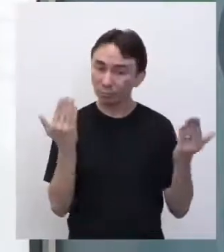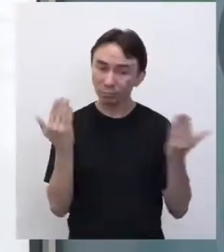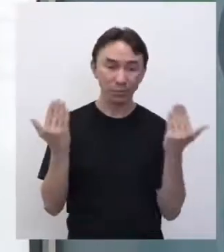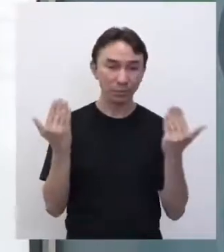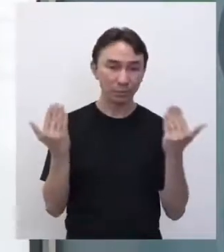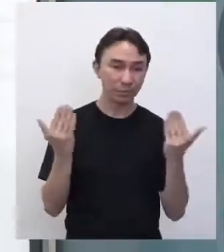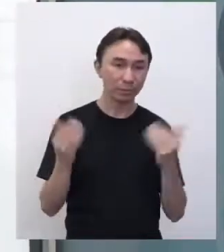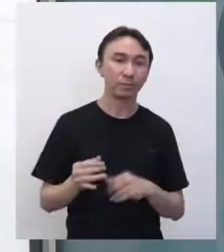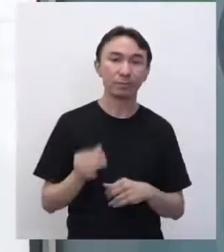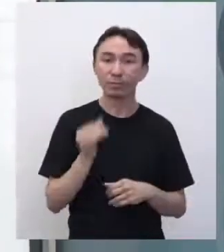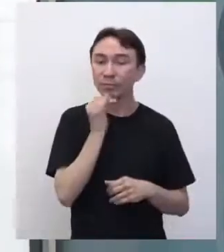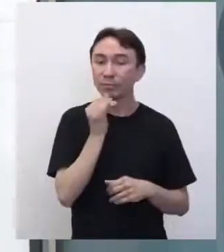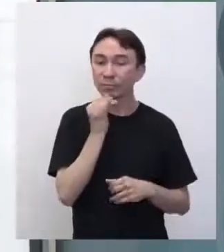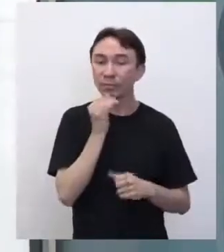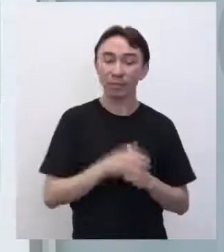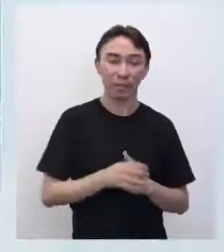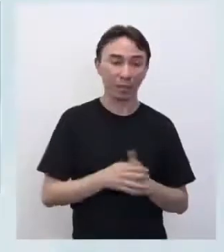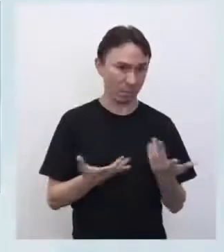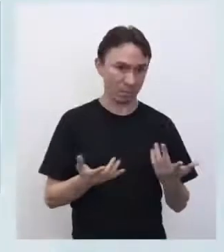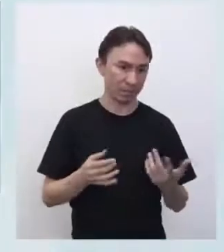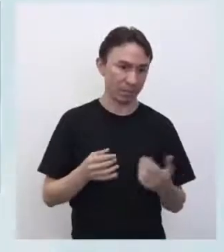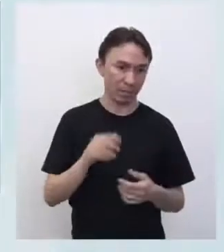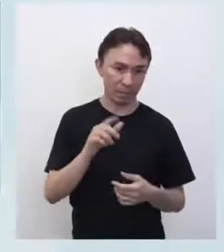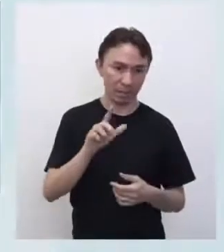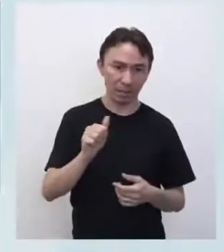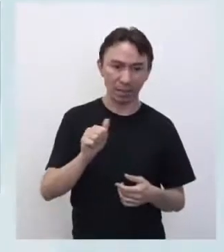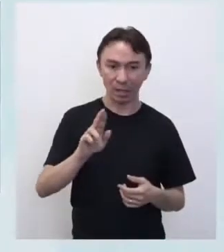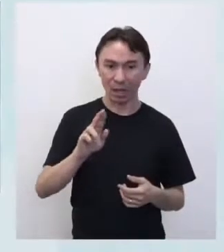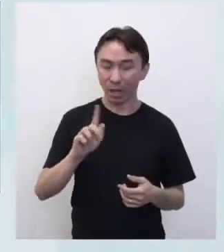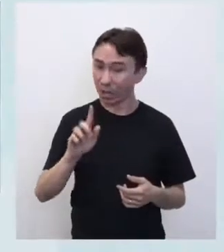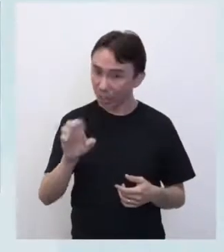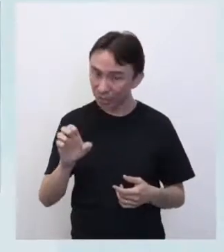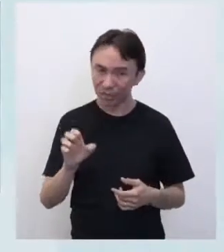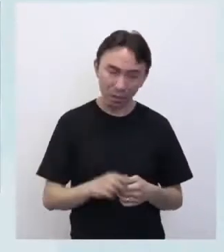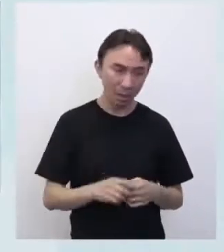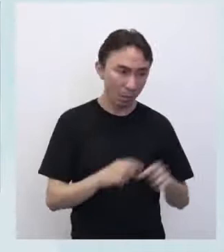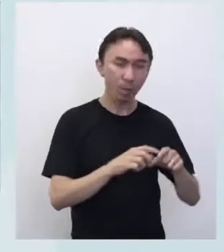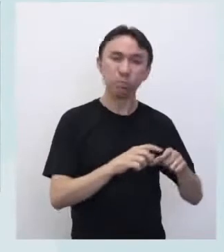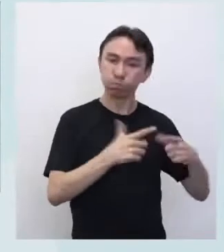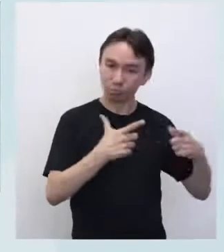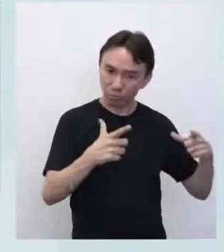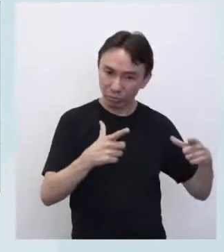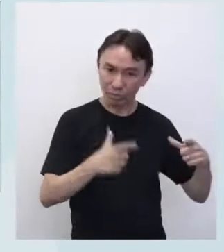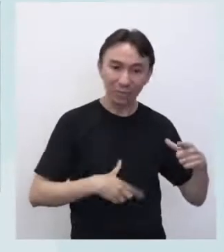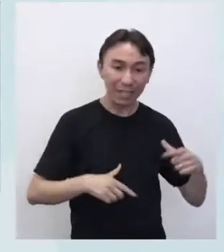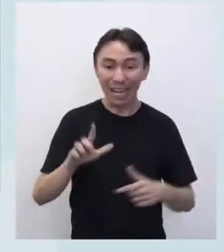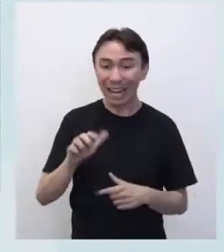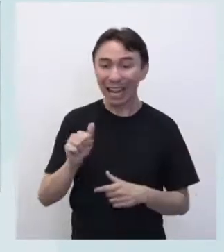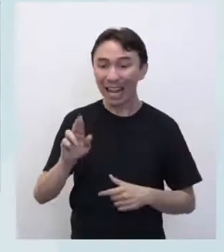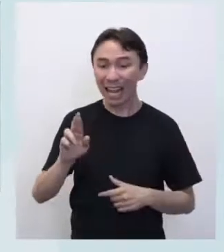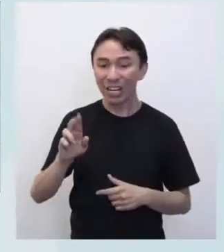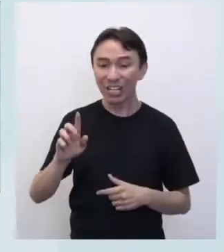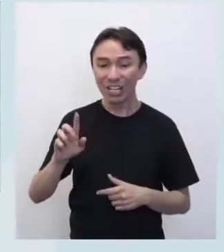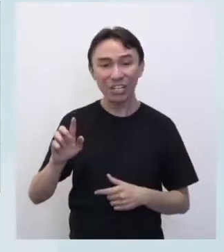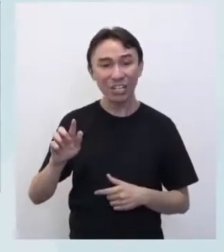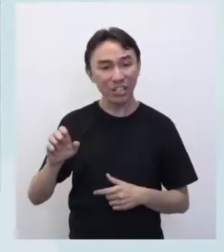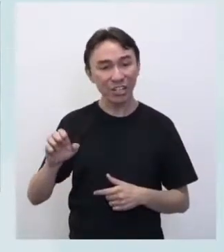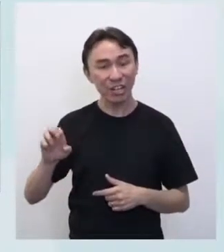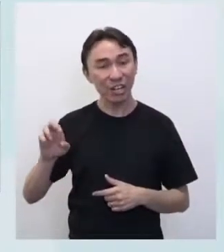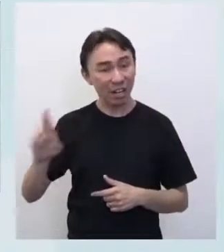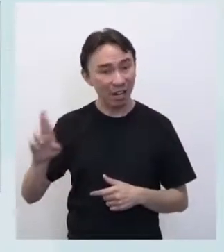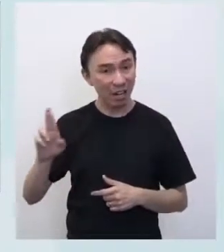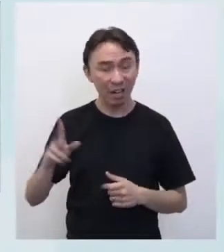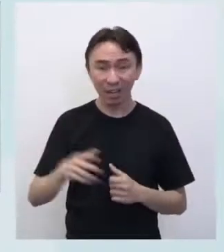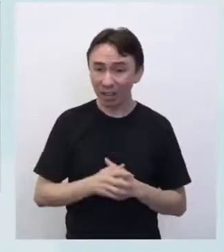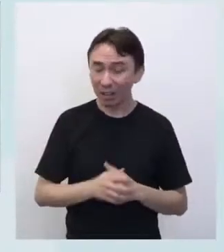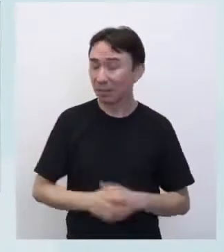Então eu tenho large, que significa grande, larger, que vai significar maior, né? Não mais